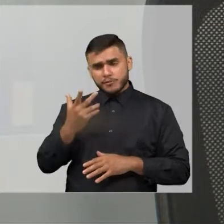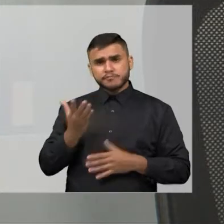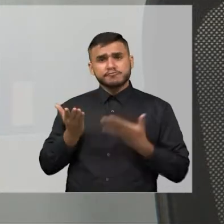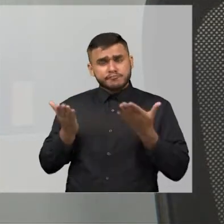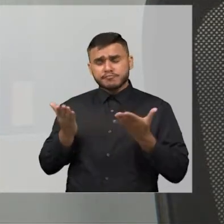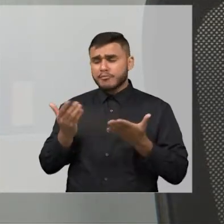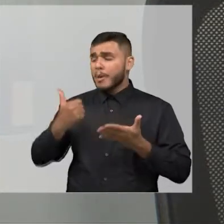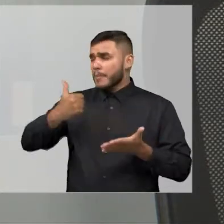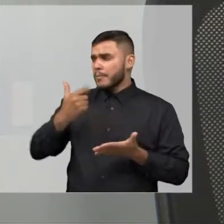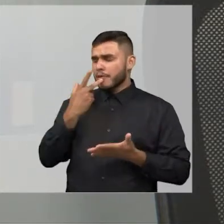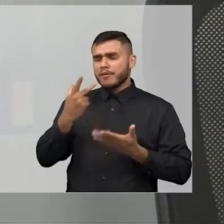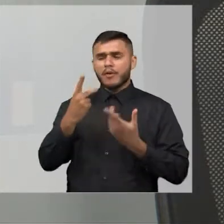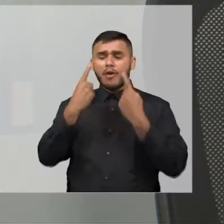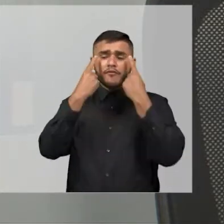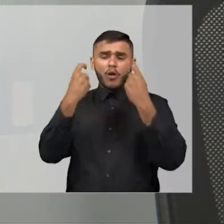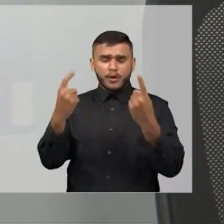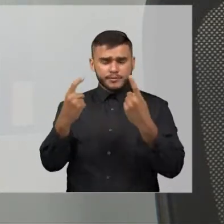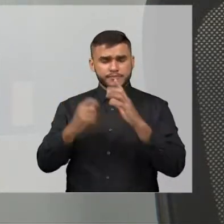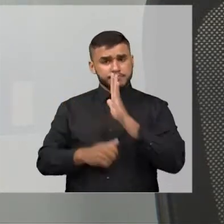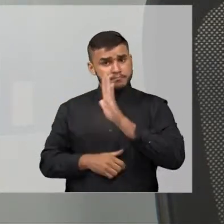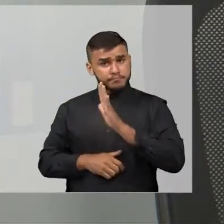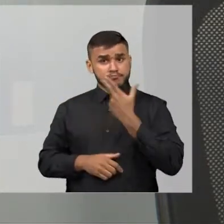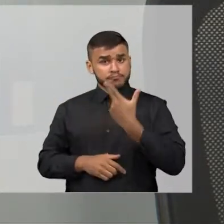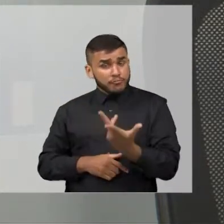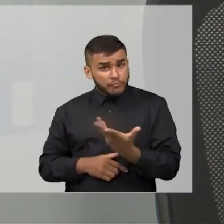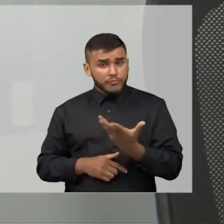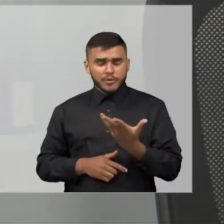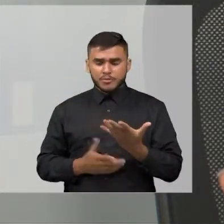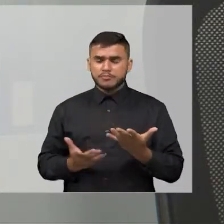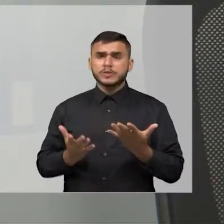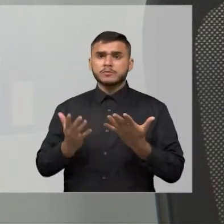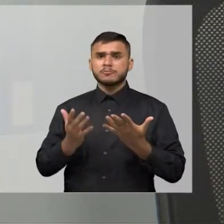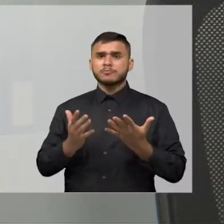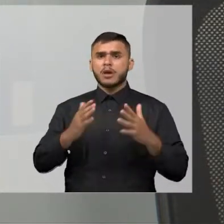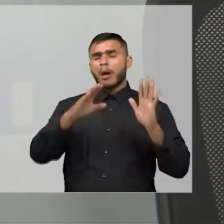ele manipulou isso propondo soluções